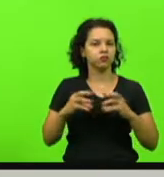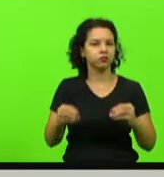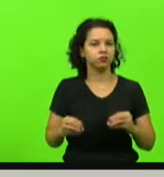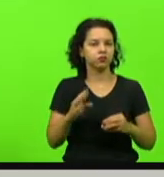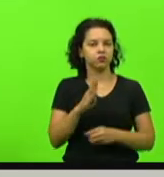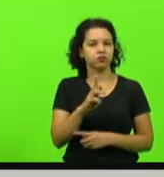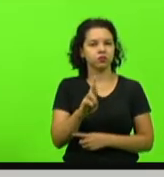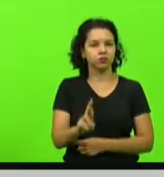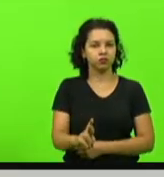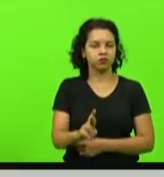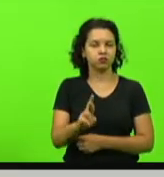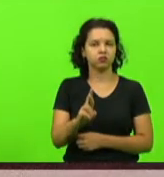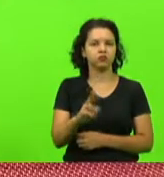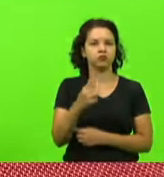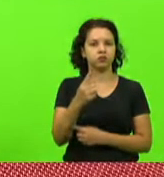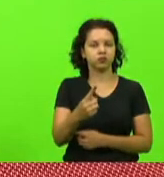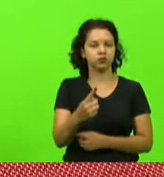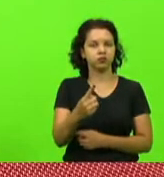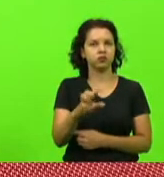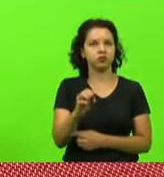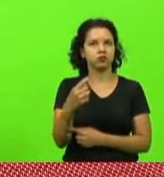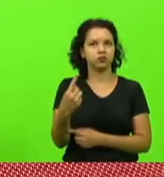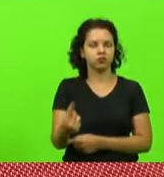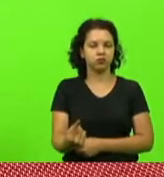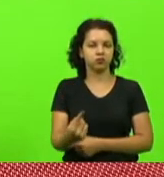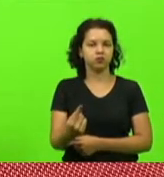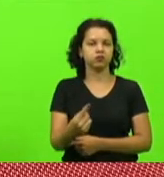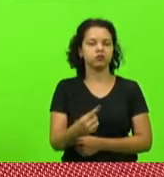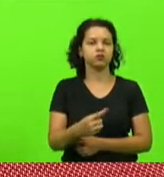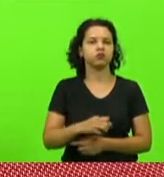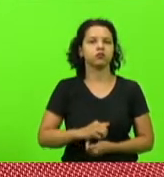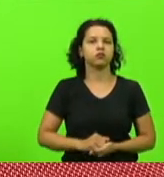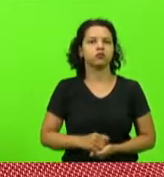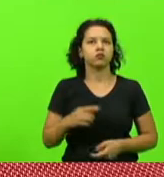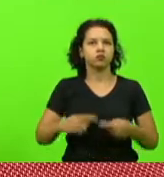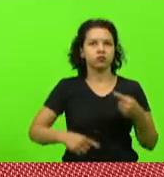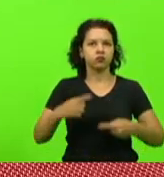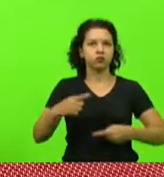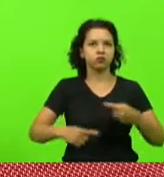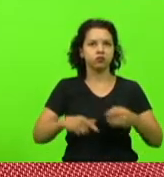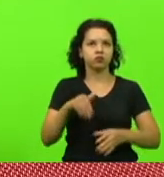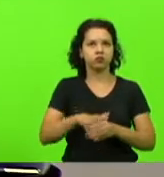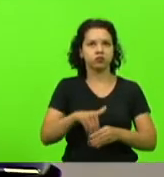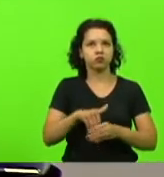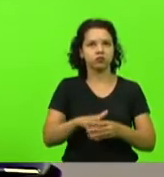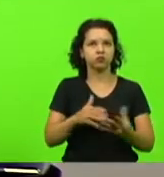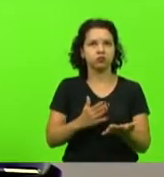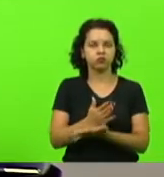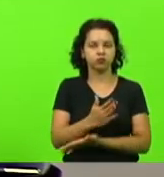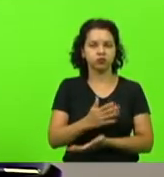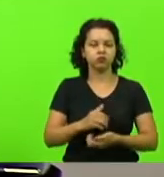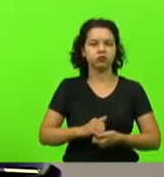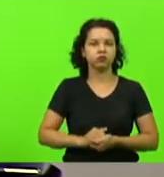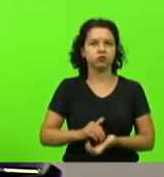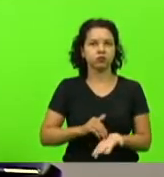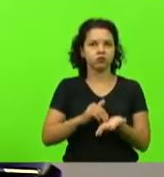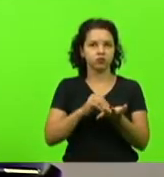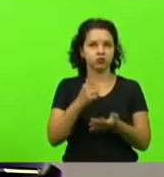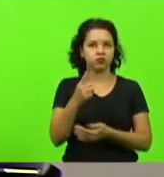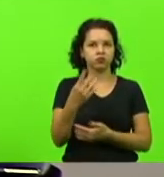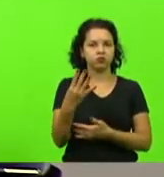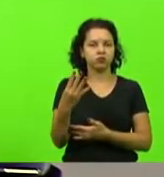BR-101. Em discussão, não havendo quem queira discutir, em votação, aprovado. Moção